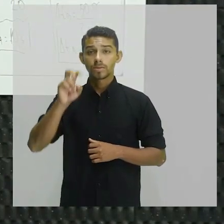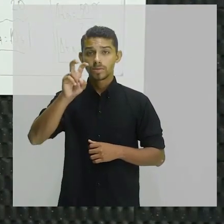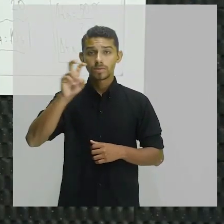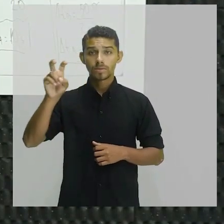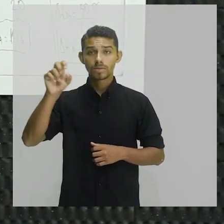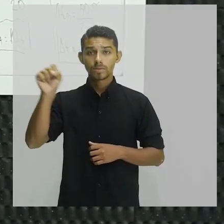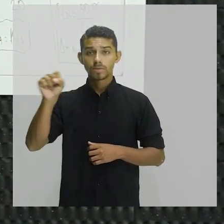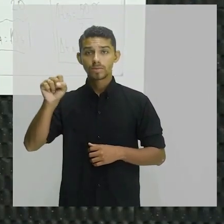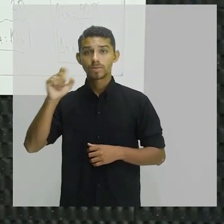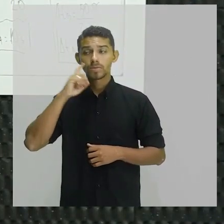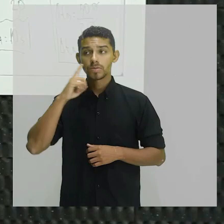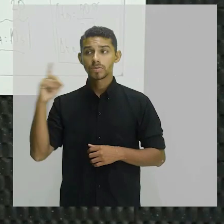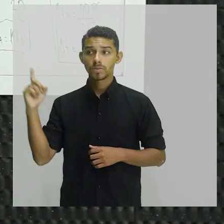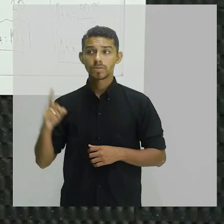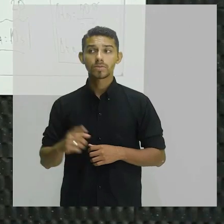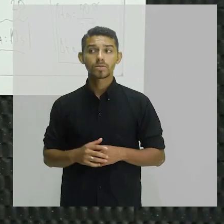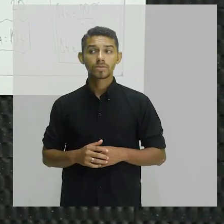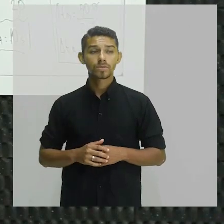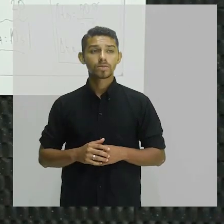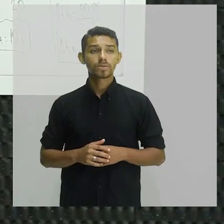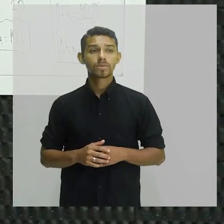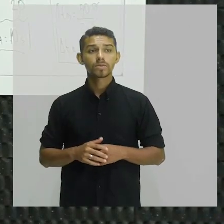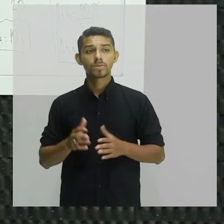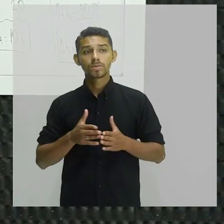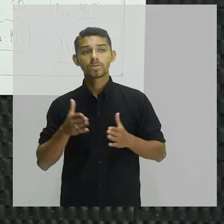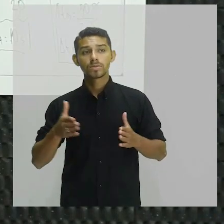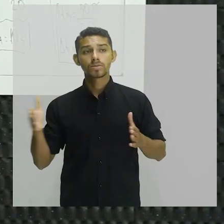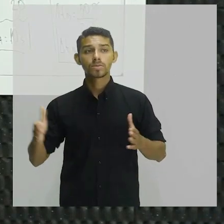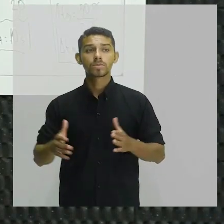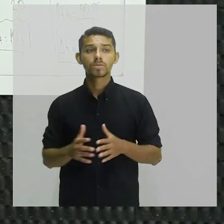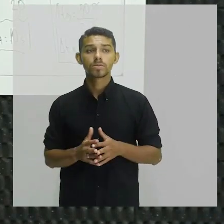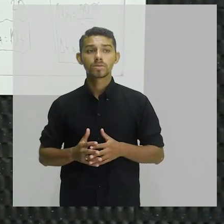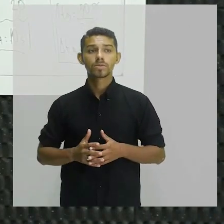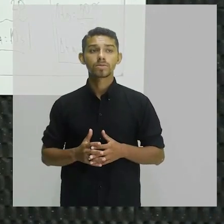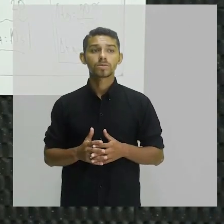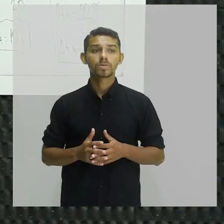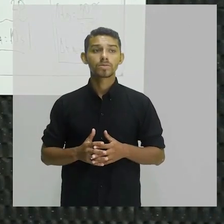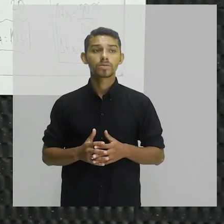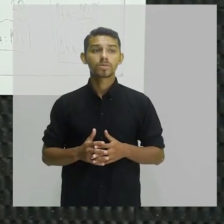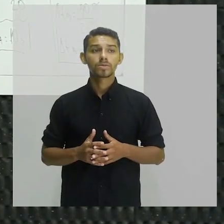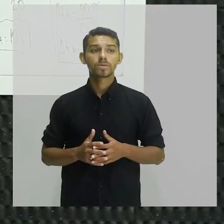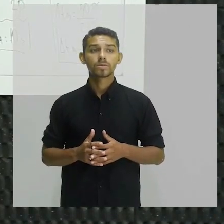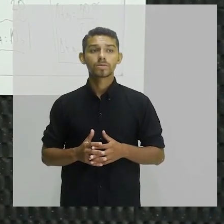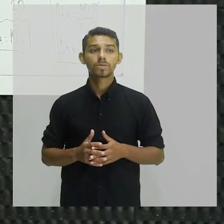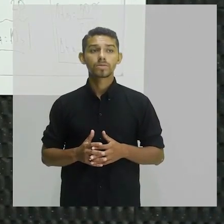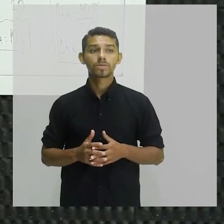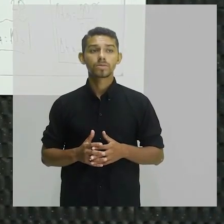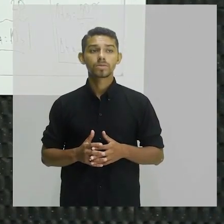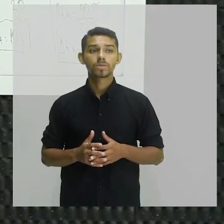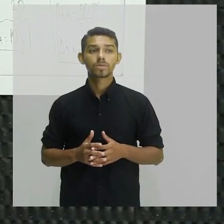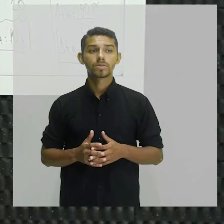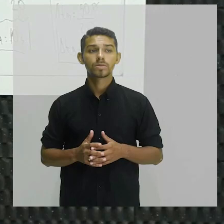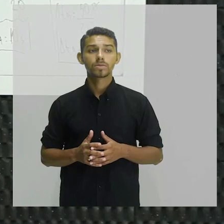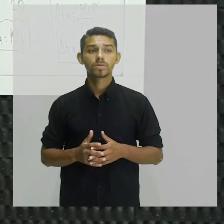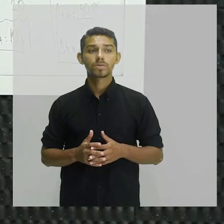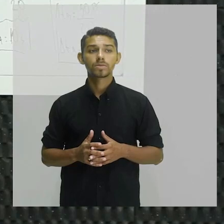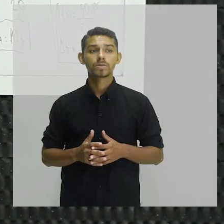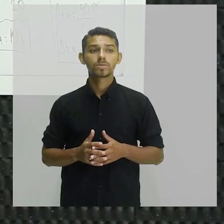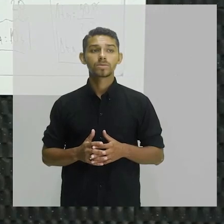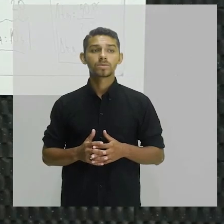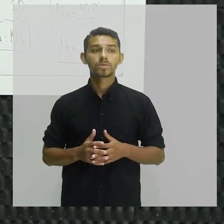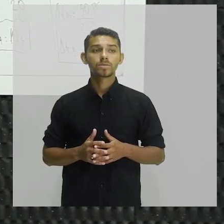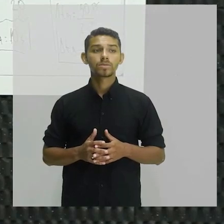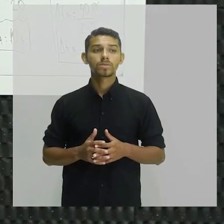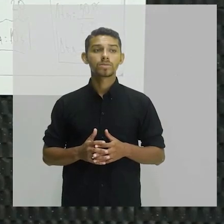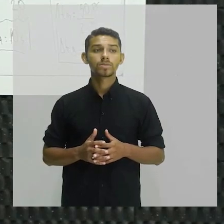segundos, tá ok? E eu vou seguir a mesma lógica, ó. Para o C vai ser o quê? Vai ser os